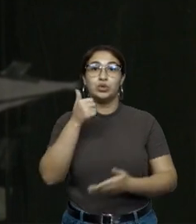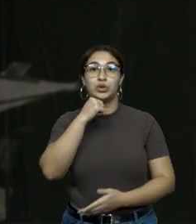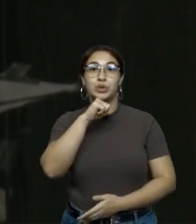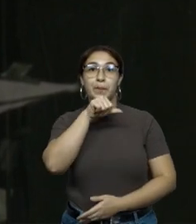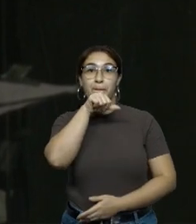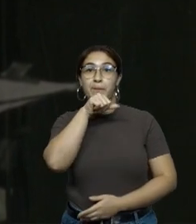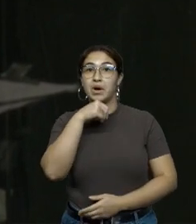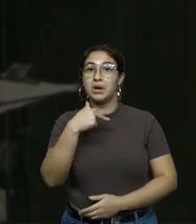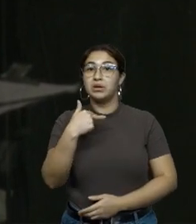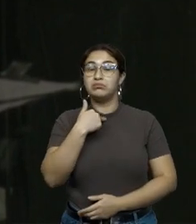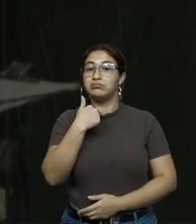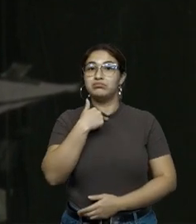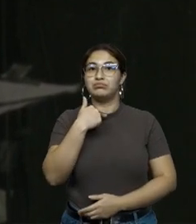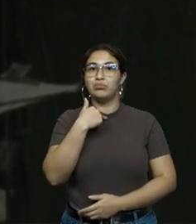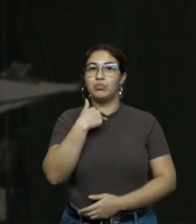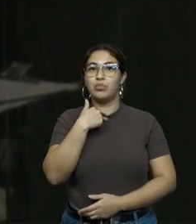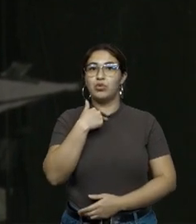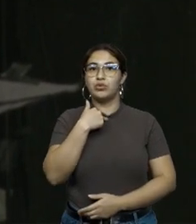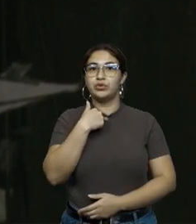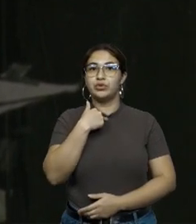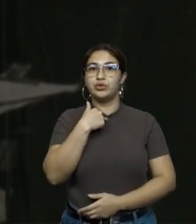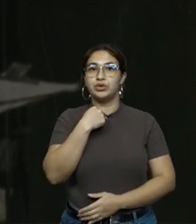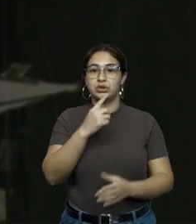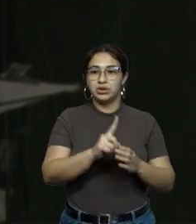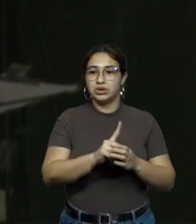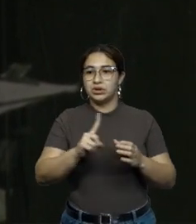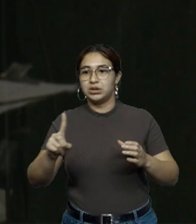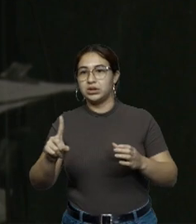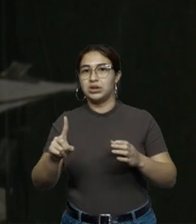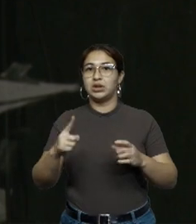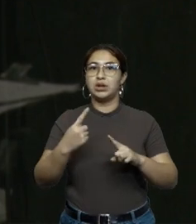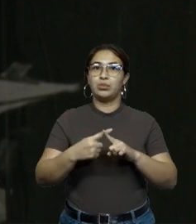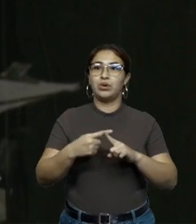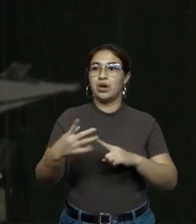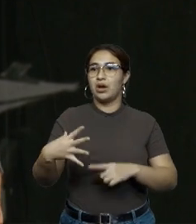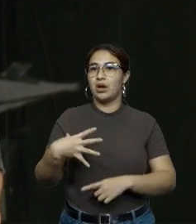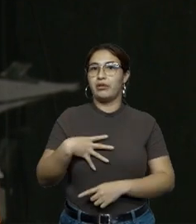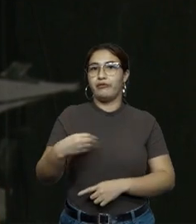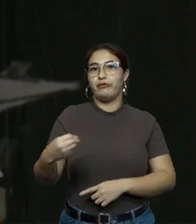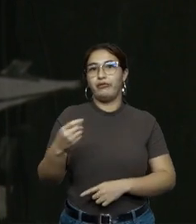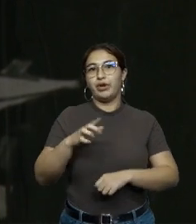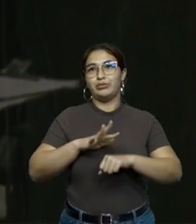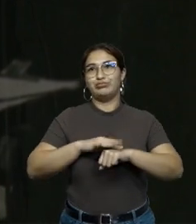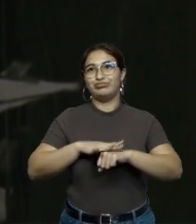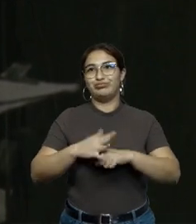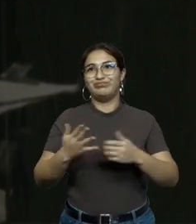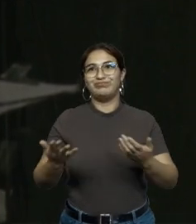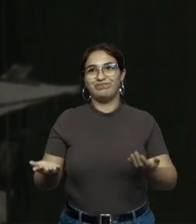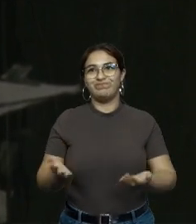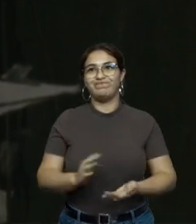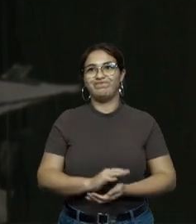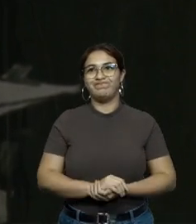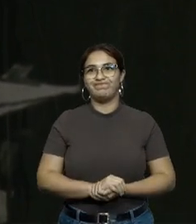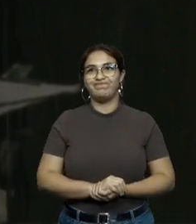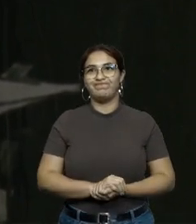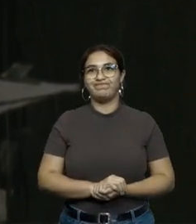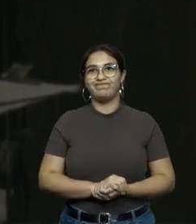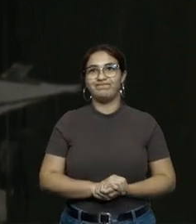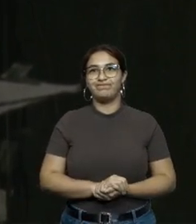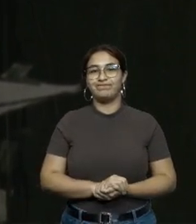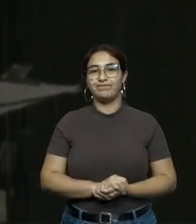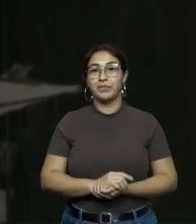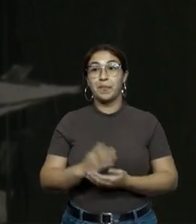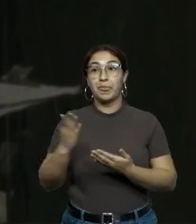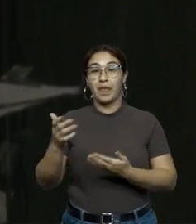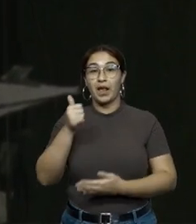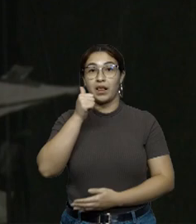tirar licença para acompanhar o seu filho com doença a gente tem o caso na regional depois do Já vai falando tá me dando que já acabou o meu de uma